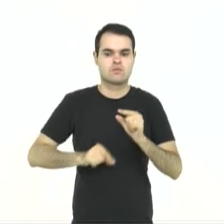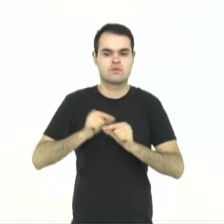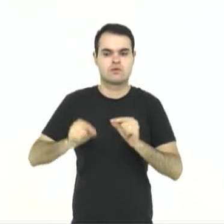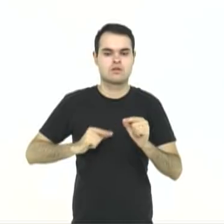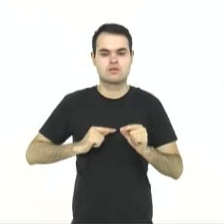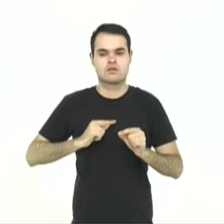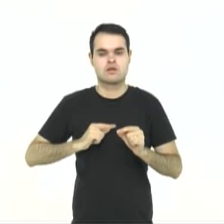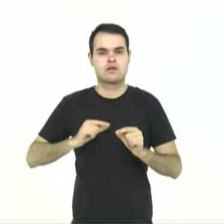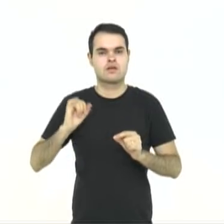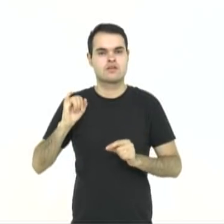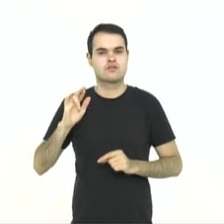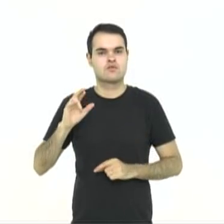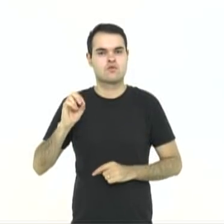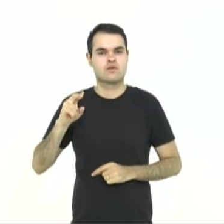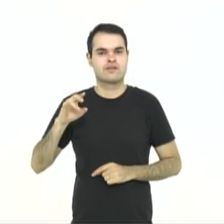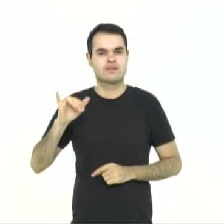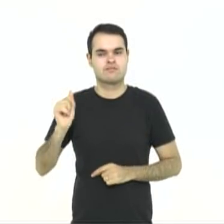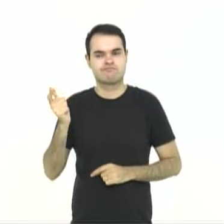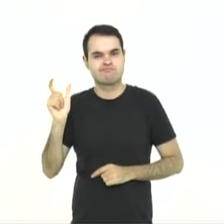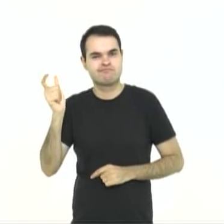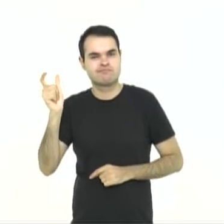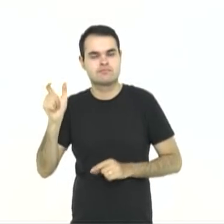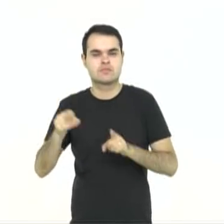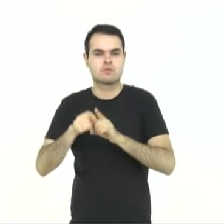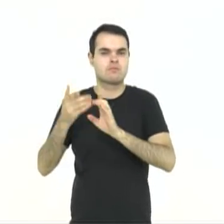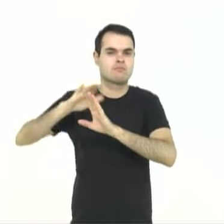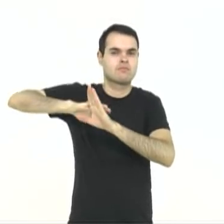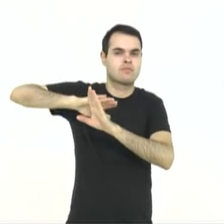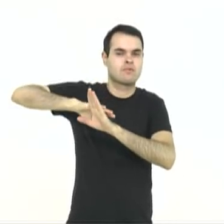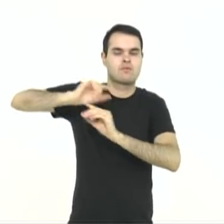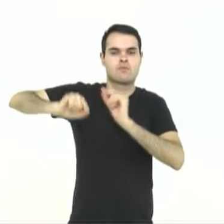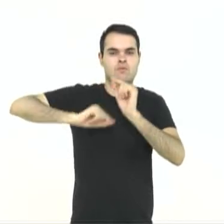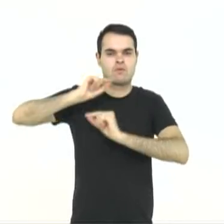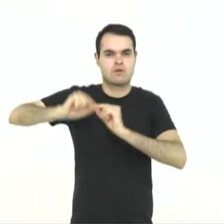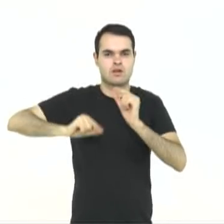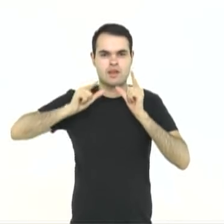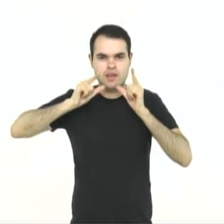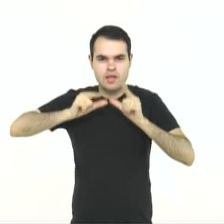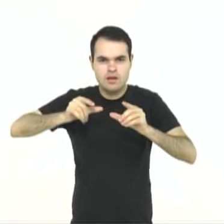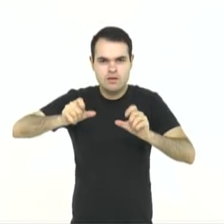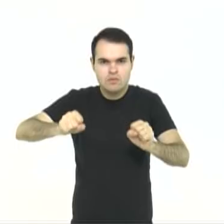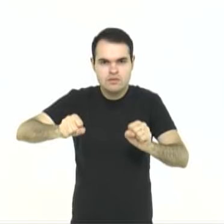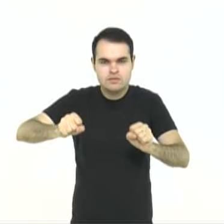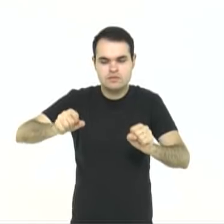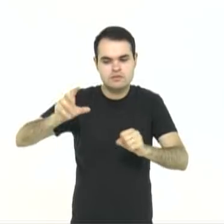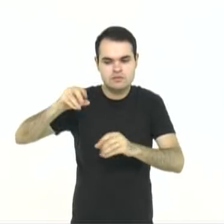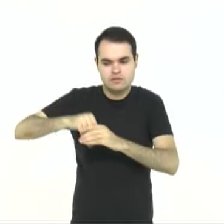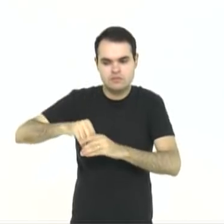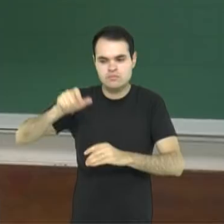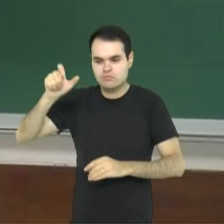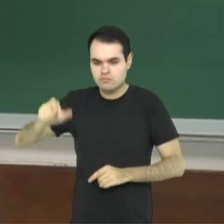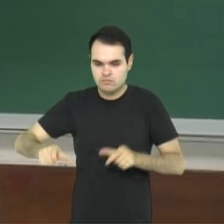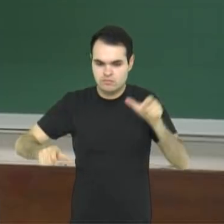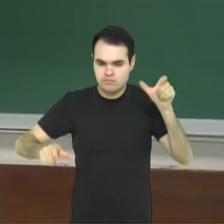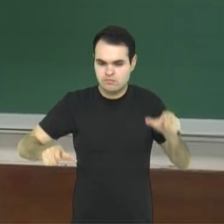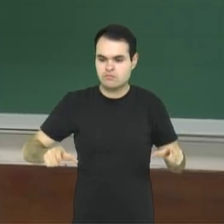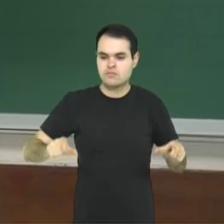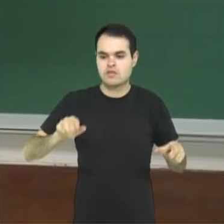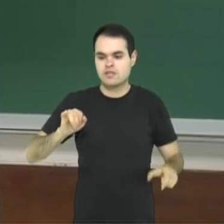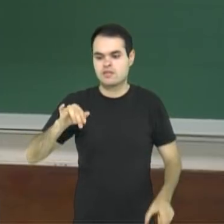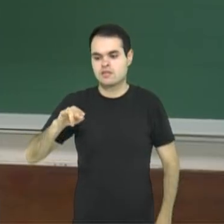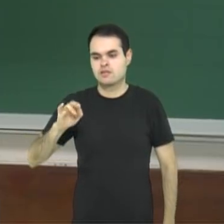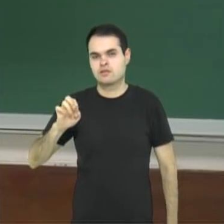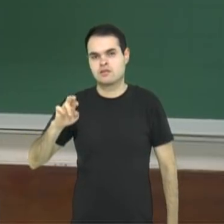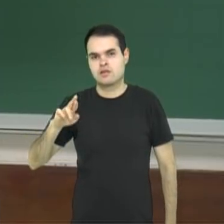humor em textos variados e marcas linguísticas que evidenciam o locutor e o interlocutor de um texto. Então,